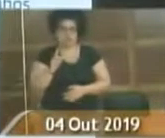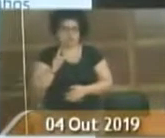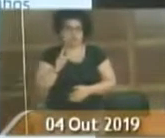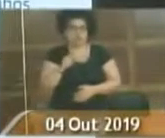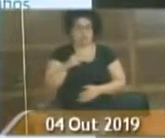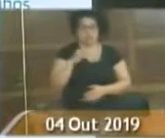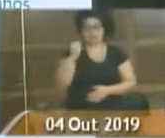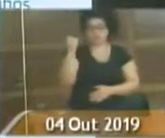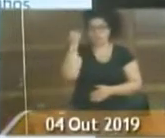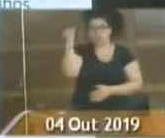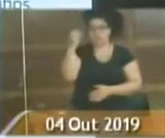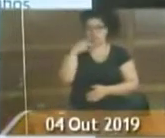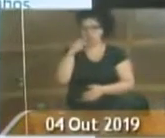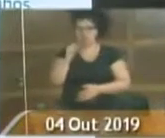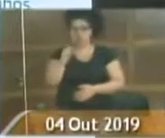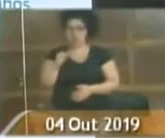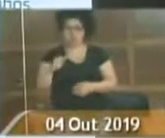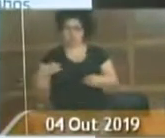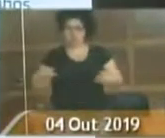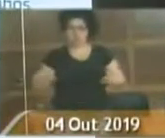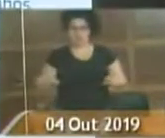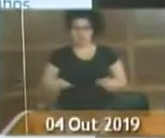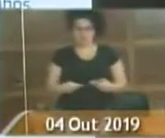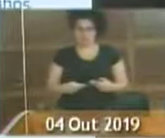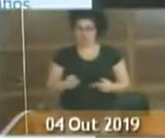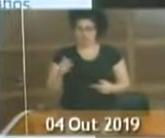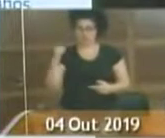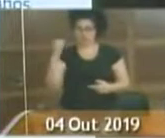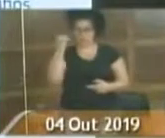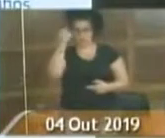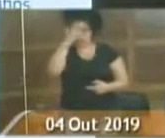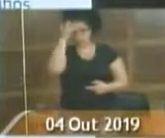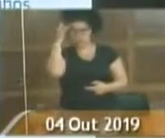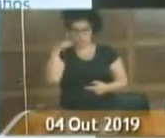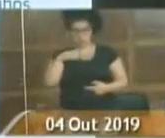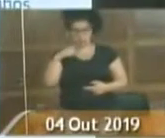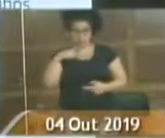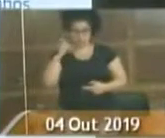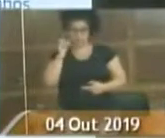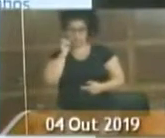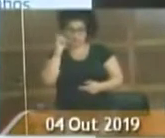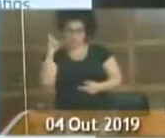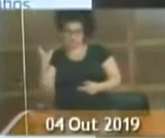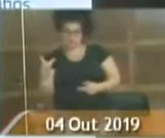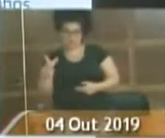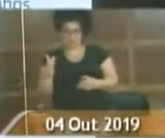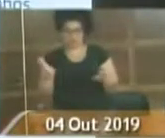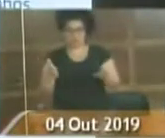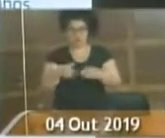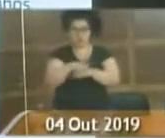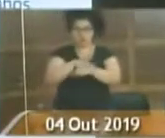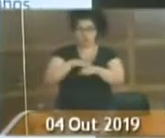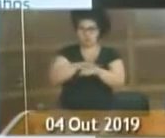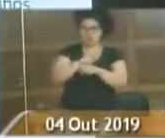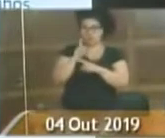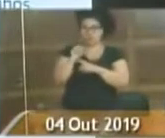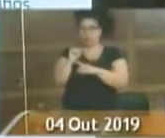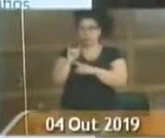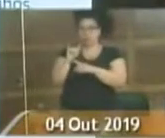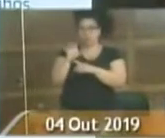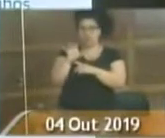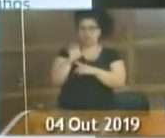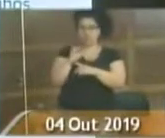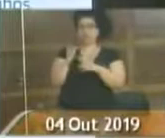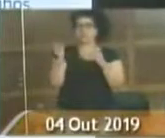indicação que é muito importante, castração. Quem tem gatinho vai chegar em casa e vai falar para o pai e para a mãe.